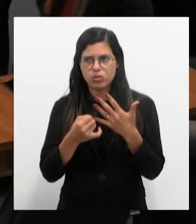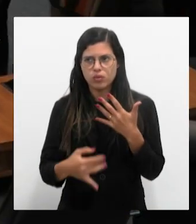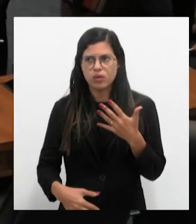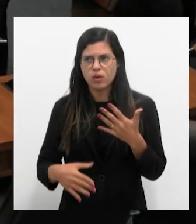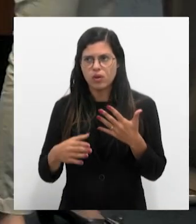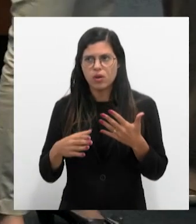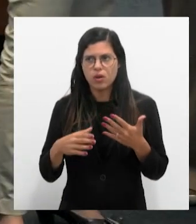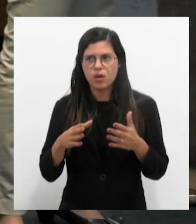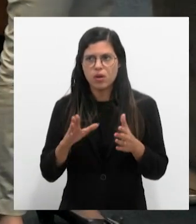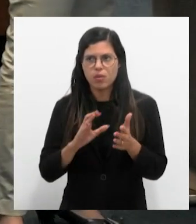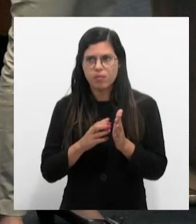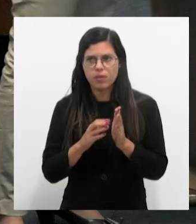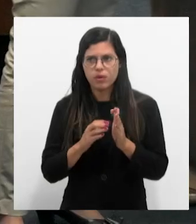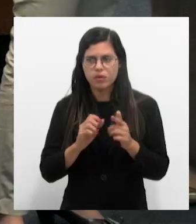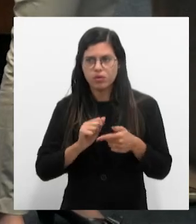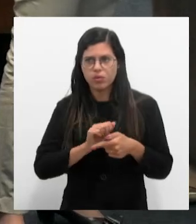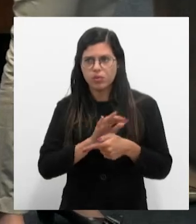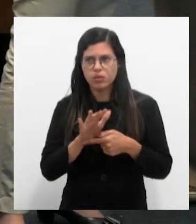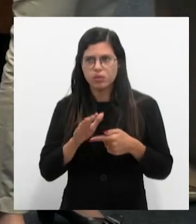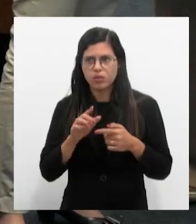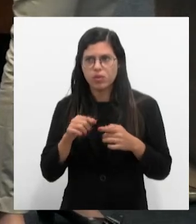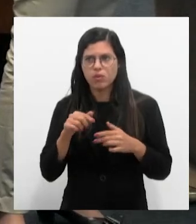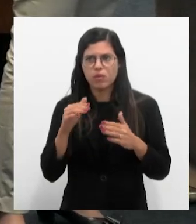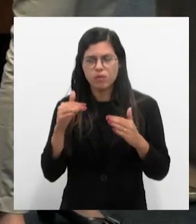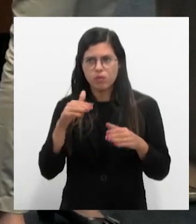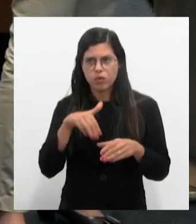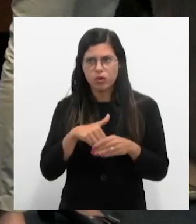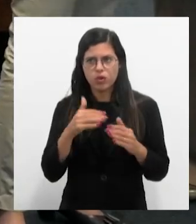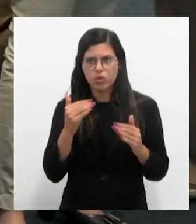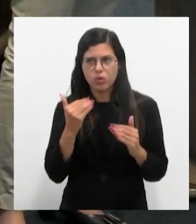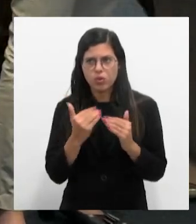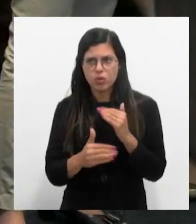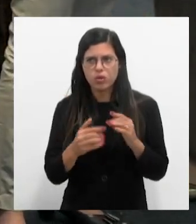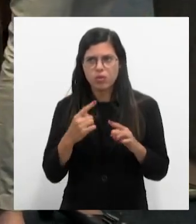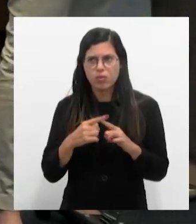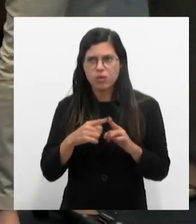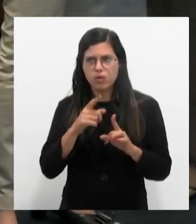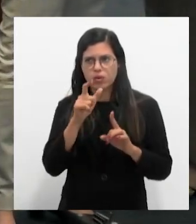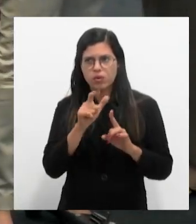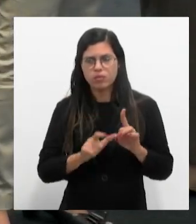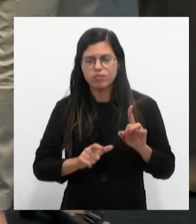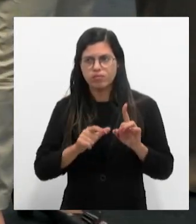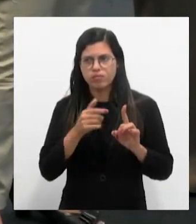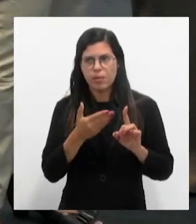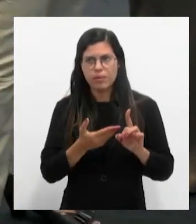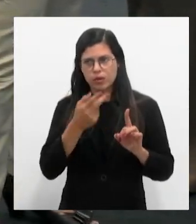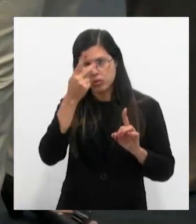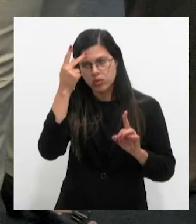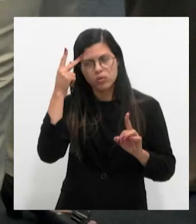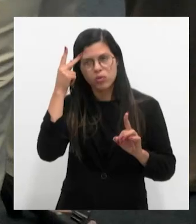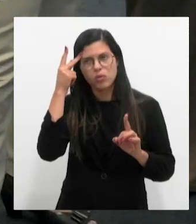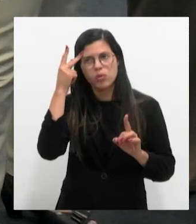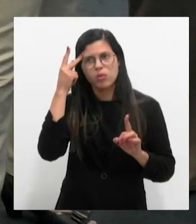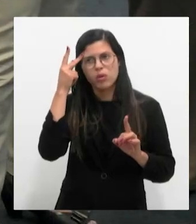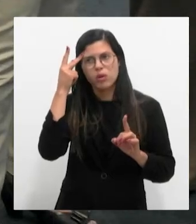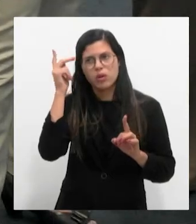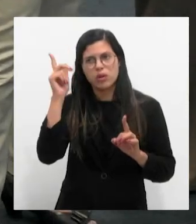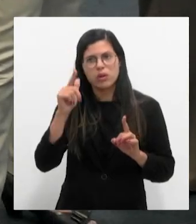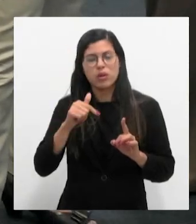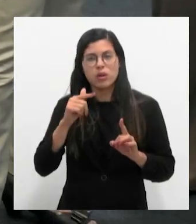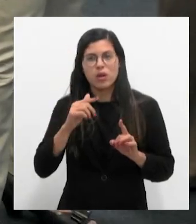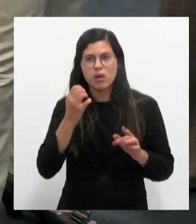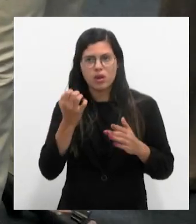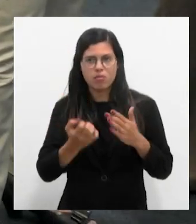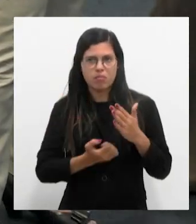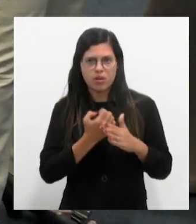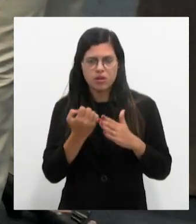votando contra justamente porque a homenagem se trata de uma figura que se notabiliza por ser o empresário do ramo